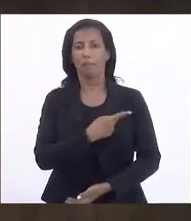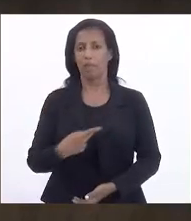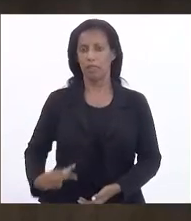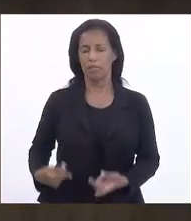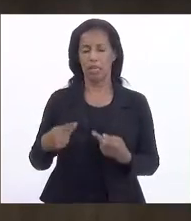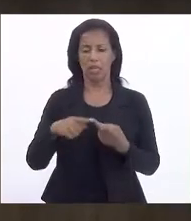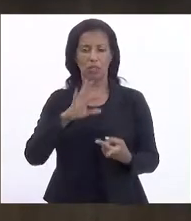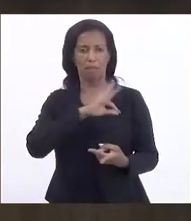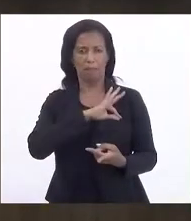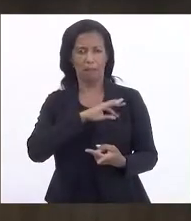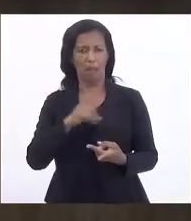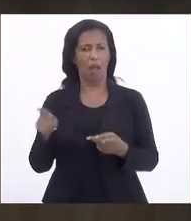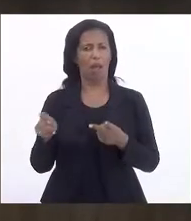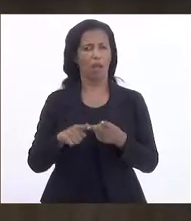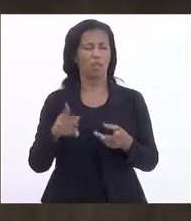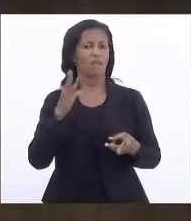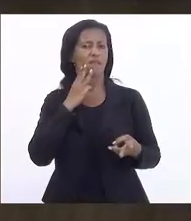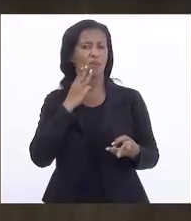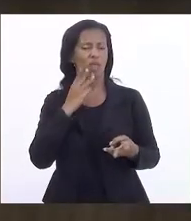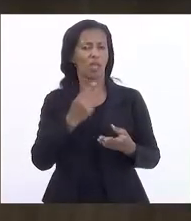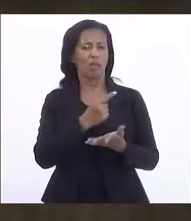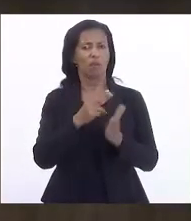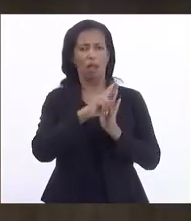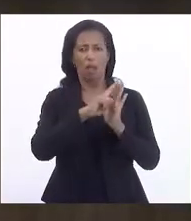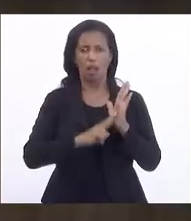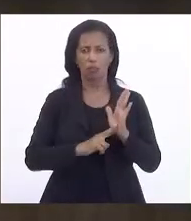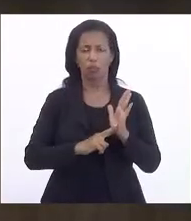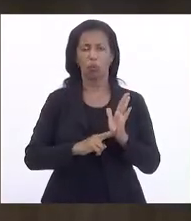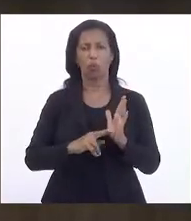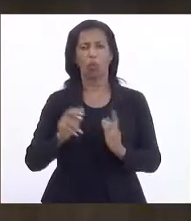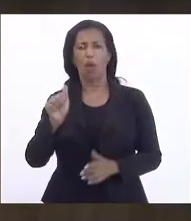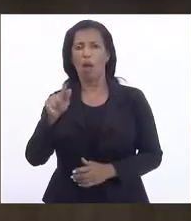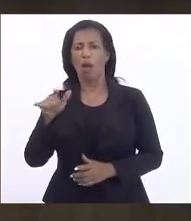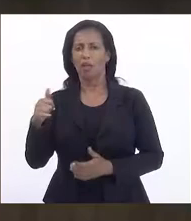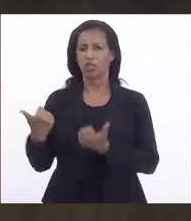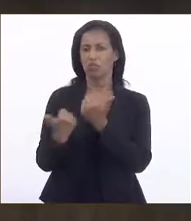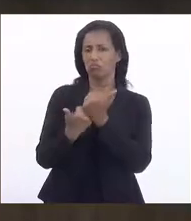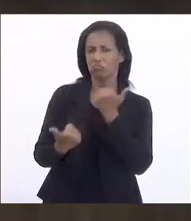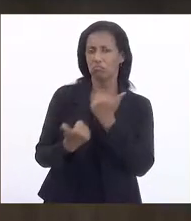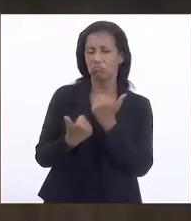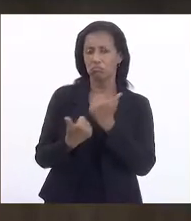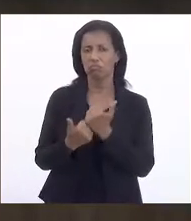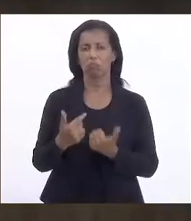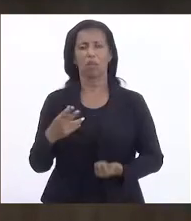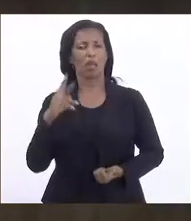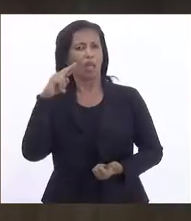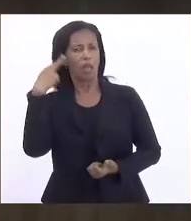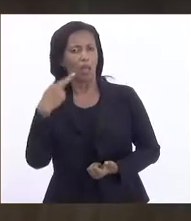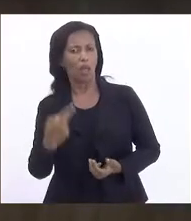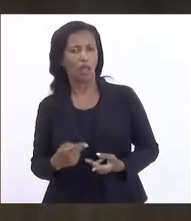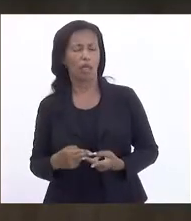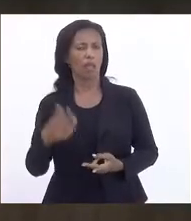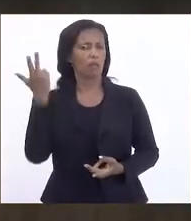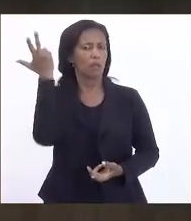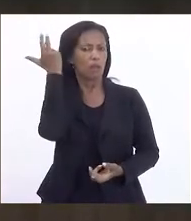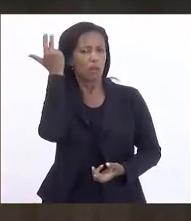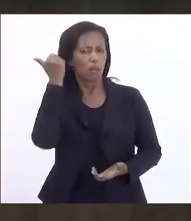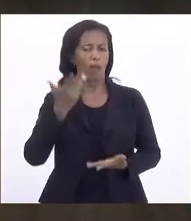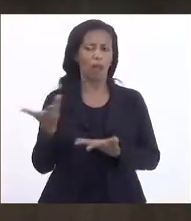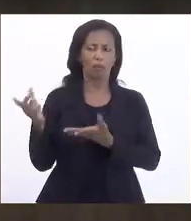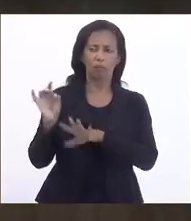Rocha fez parte deputado Valdeque Carneiro foi relator deputado Alexandre foi vice-presidente deputada Renata deputado Eliomar